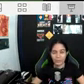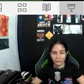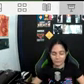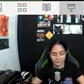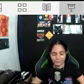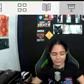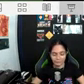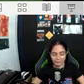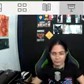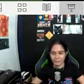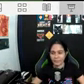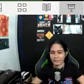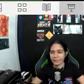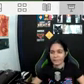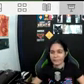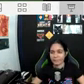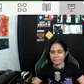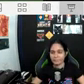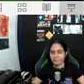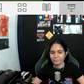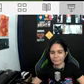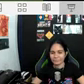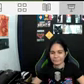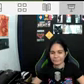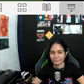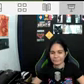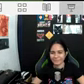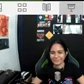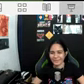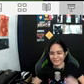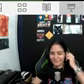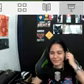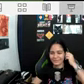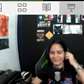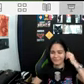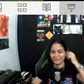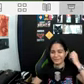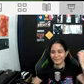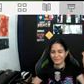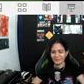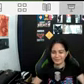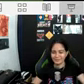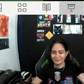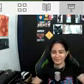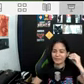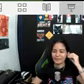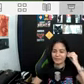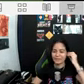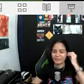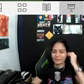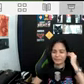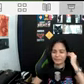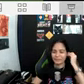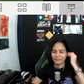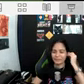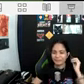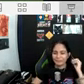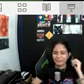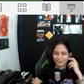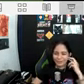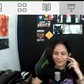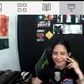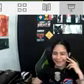seu rendimento. E aí? O que é que vocês acham? Tá certo que esse não.